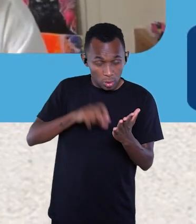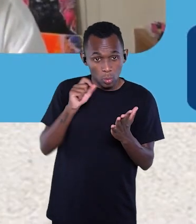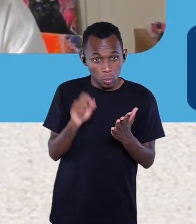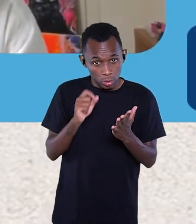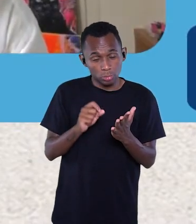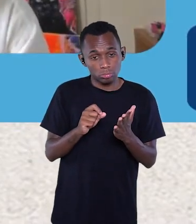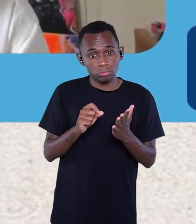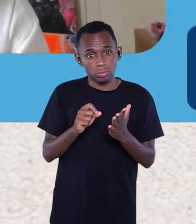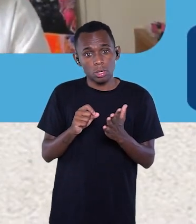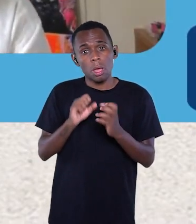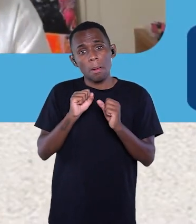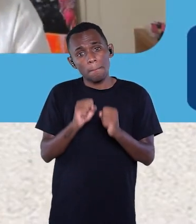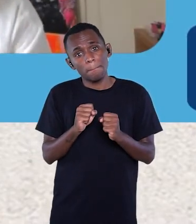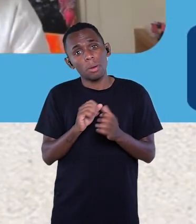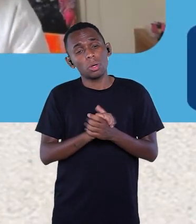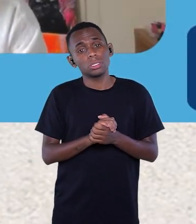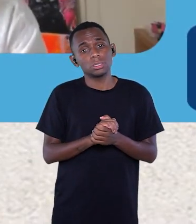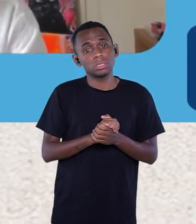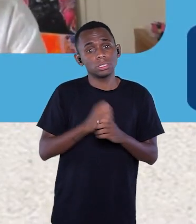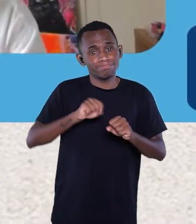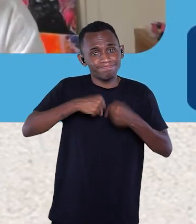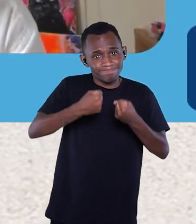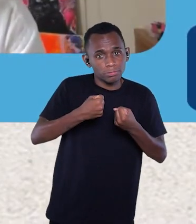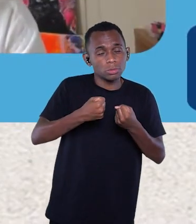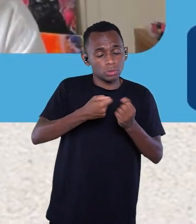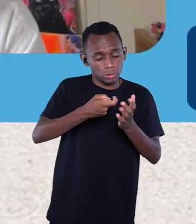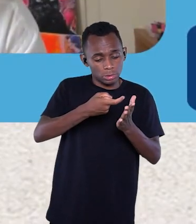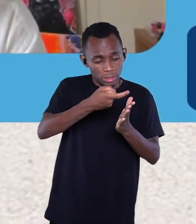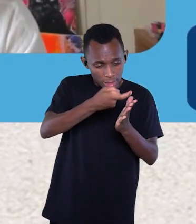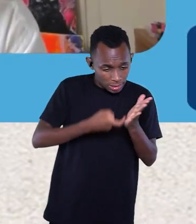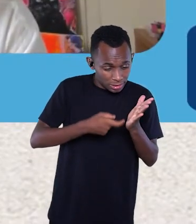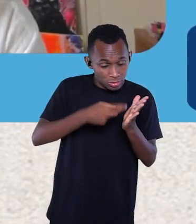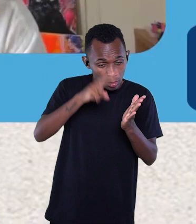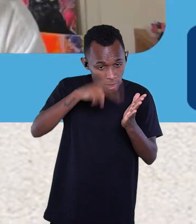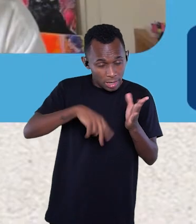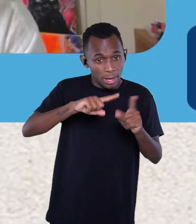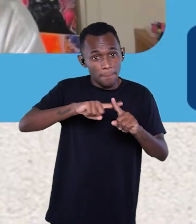ler, posso ler um pedacinho do Resistente, mas eu queria muito ler